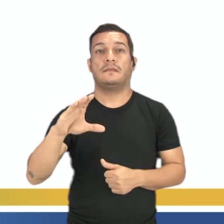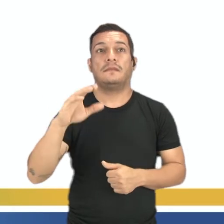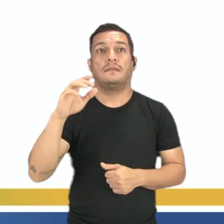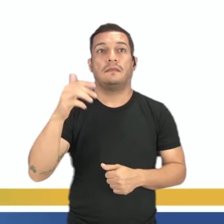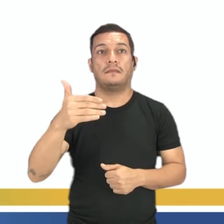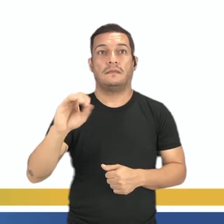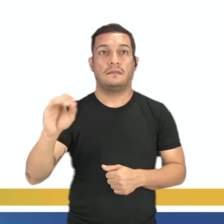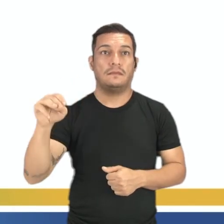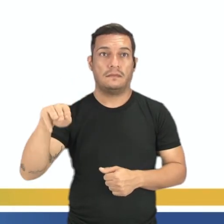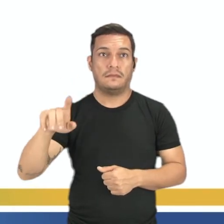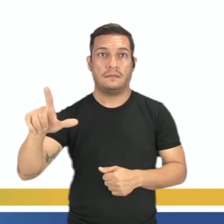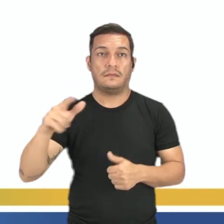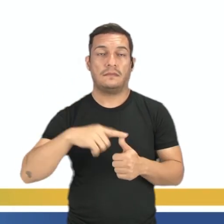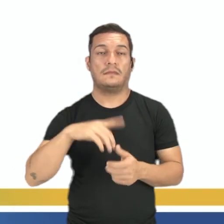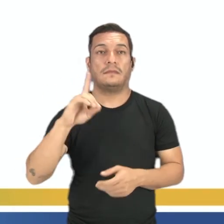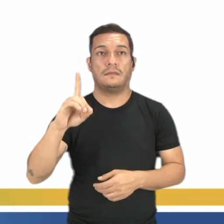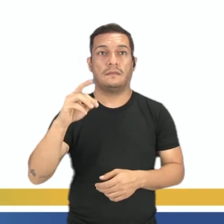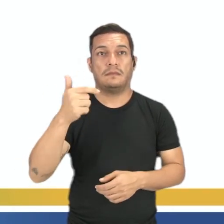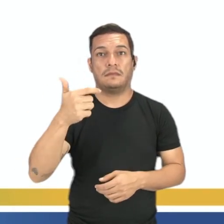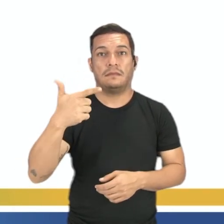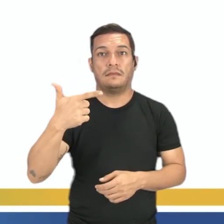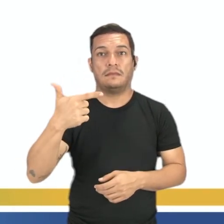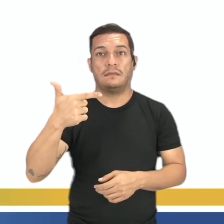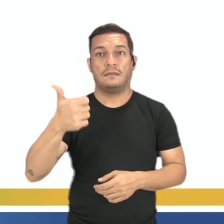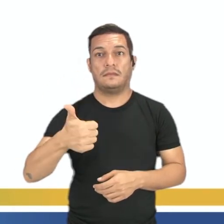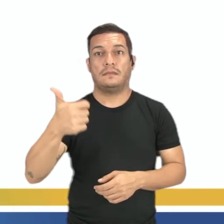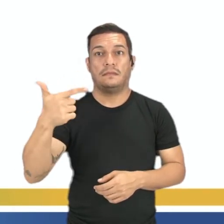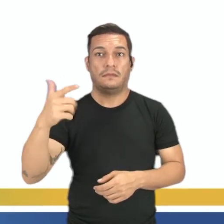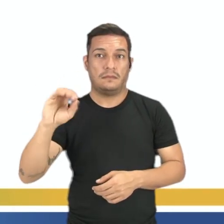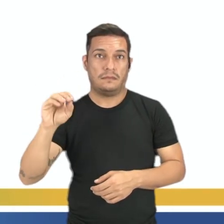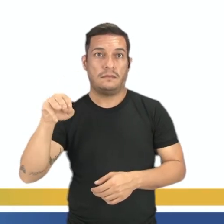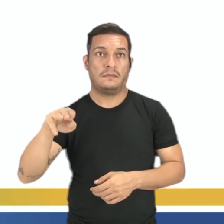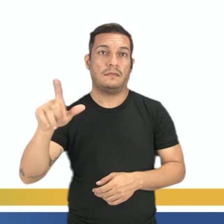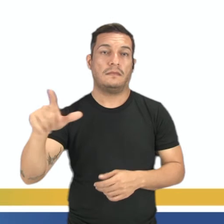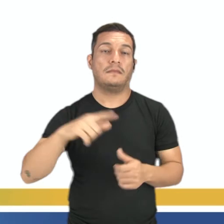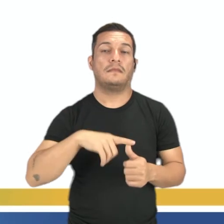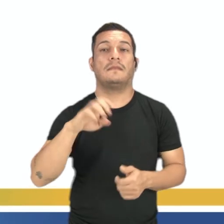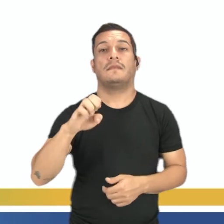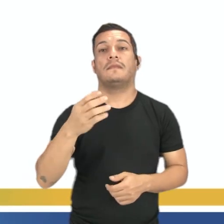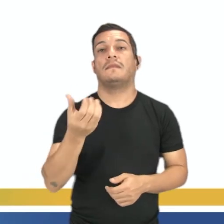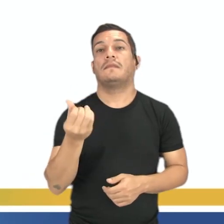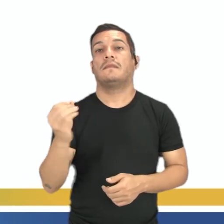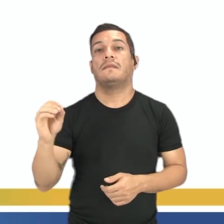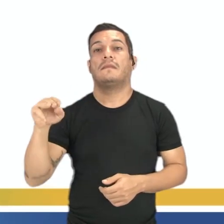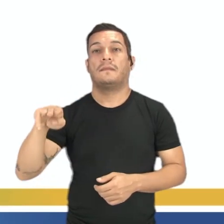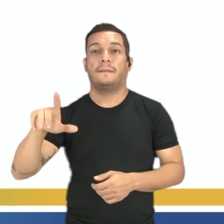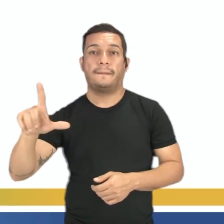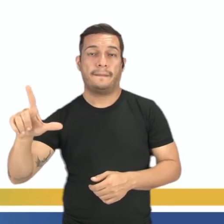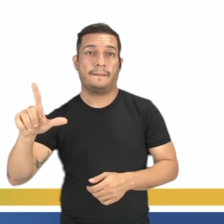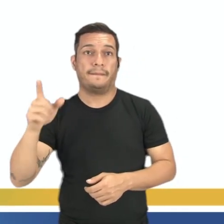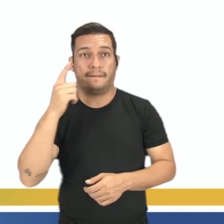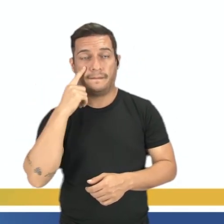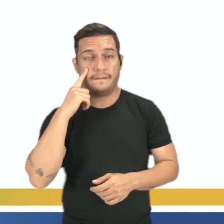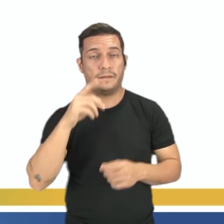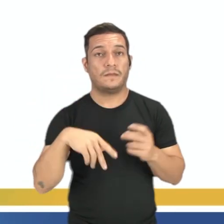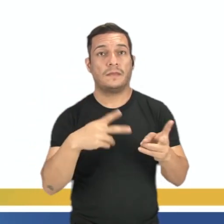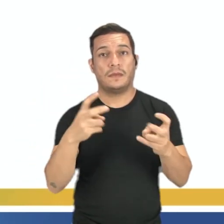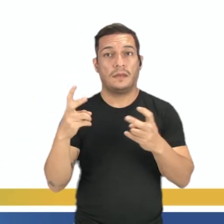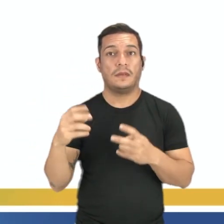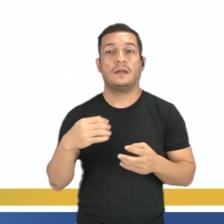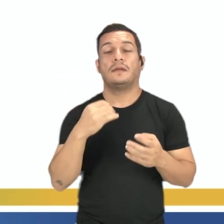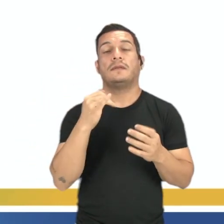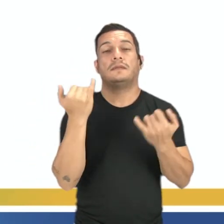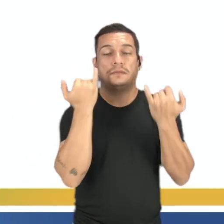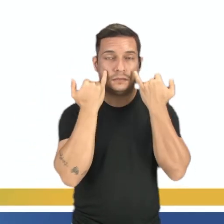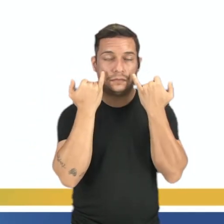letra C, 100 milímetros, letra D, 120 milímetros, letra E, 600 milímetros. Vamos tirar os dados e resolver